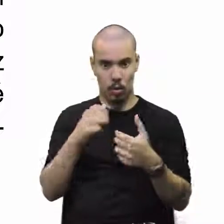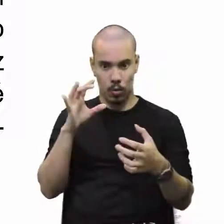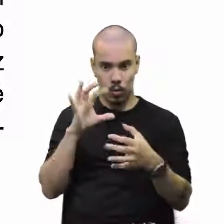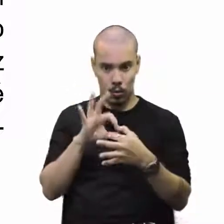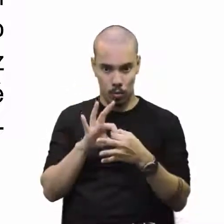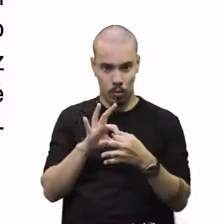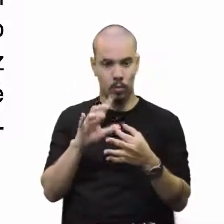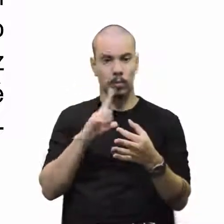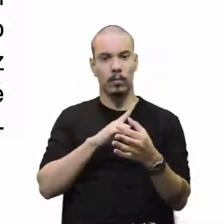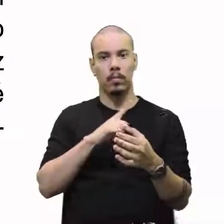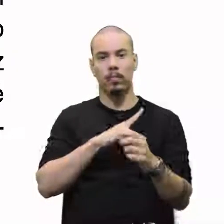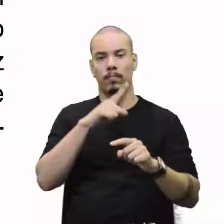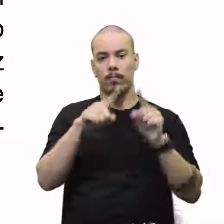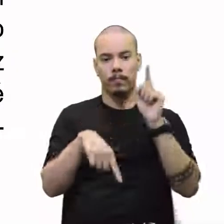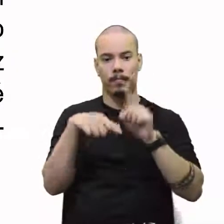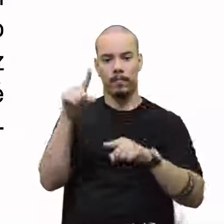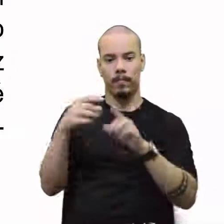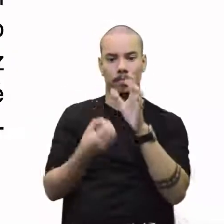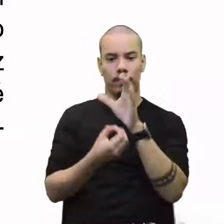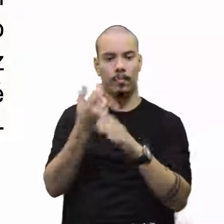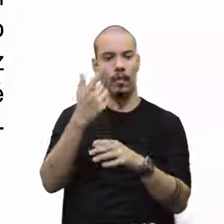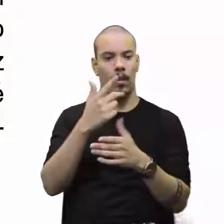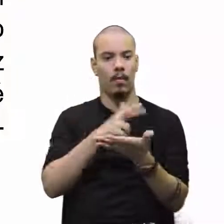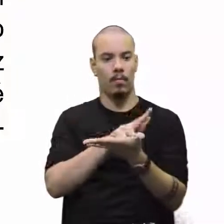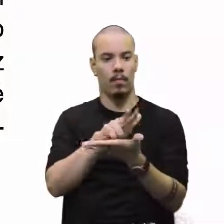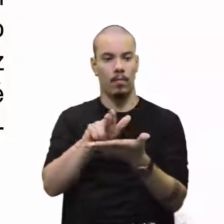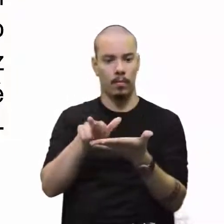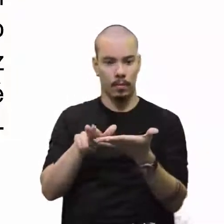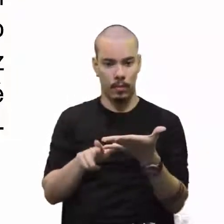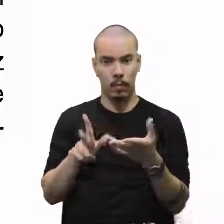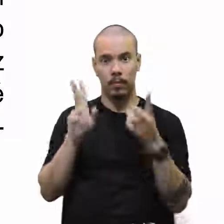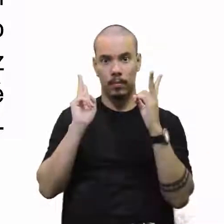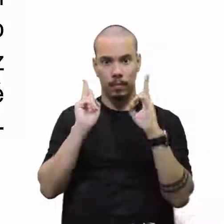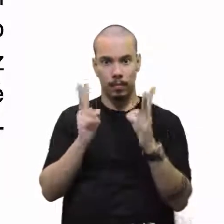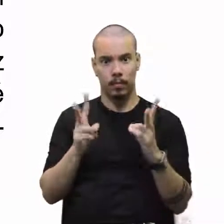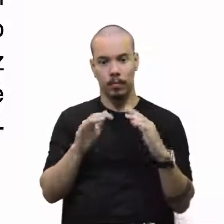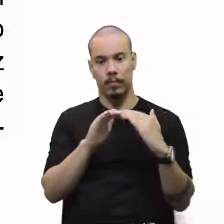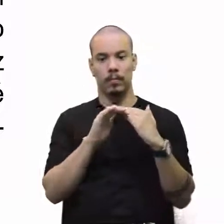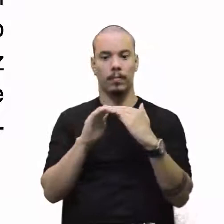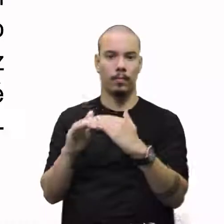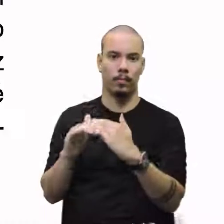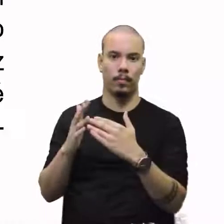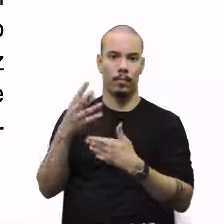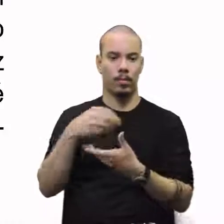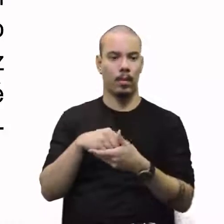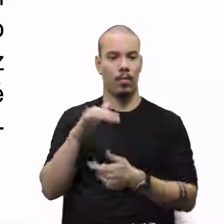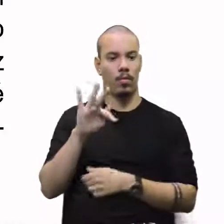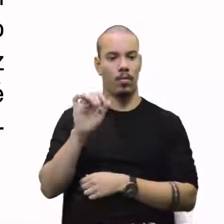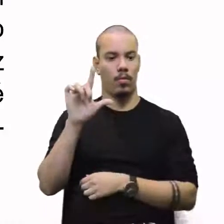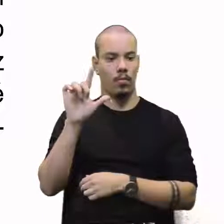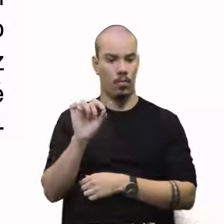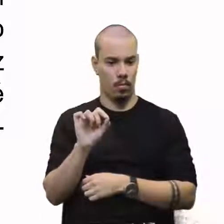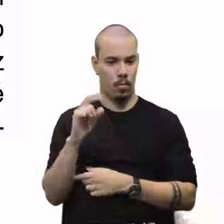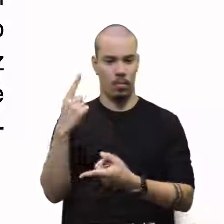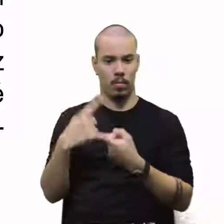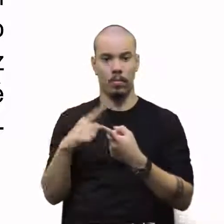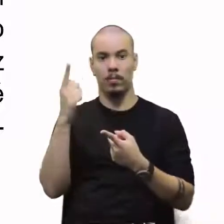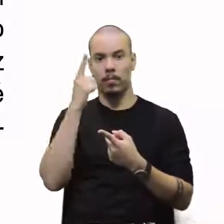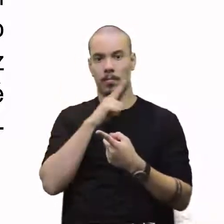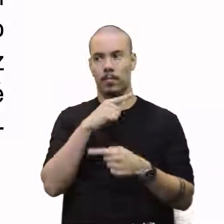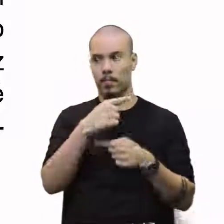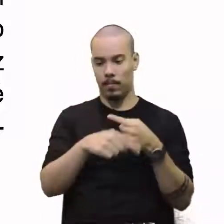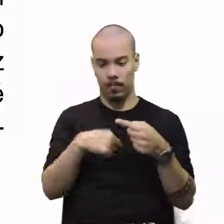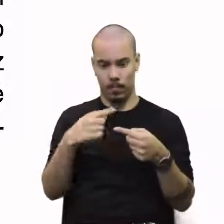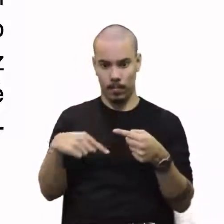as oscilações produzem variações com o mesmo padrão no fluxo magnético que atravessa a